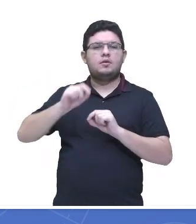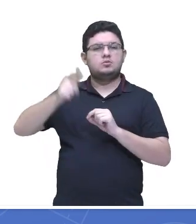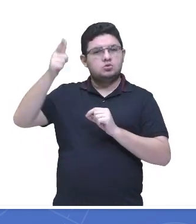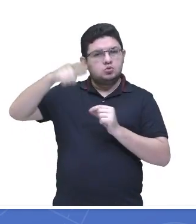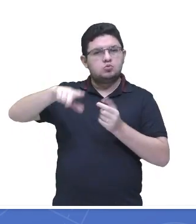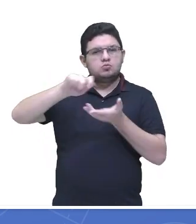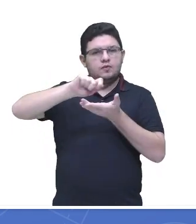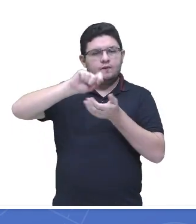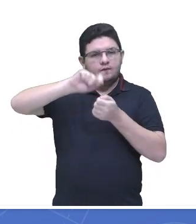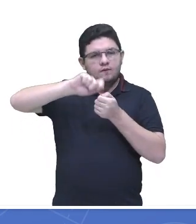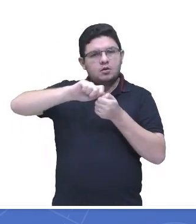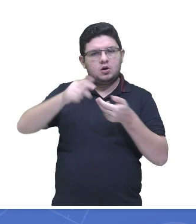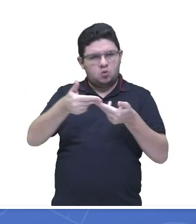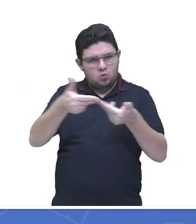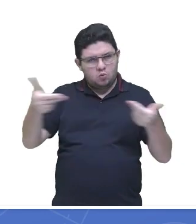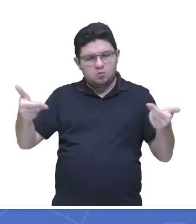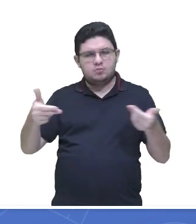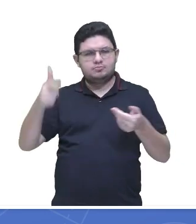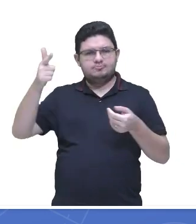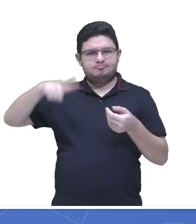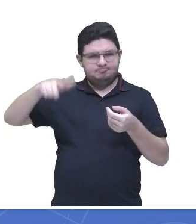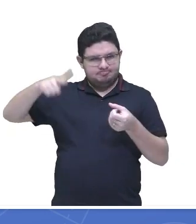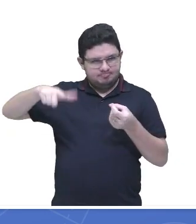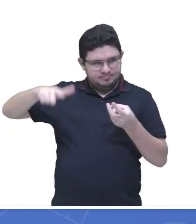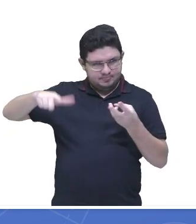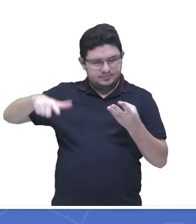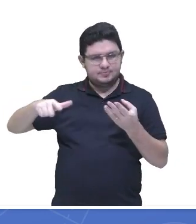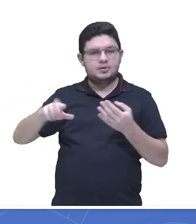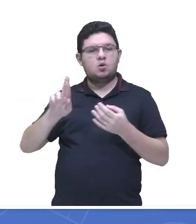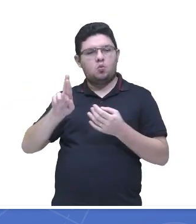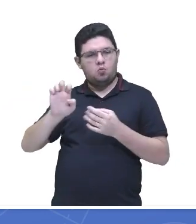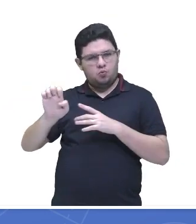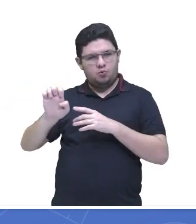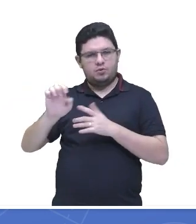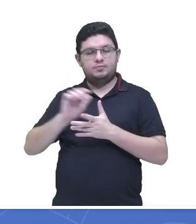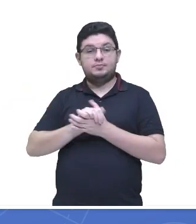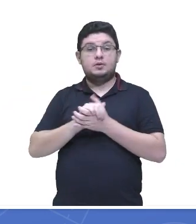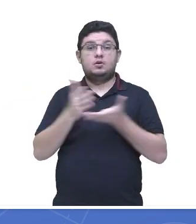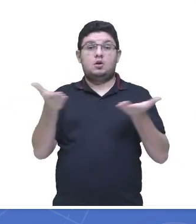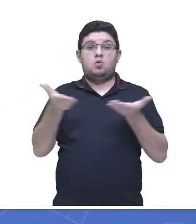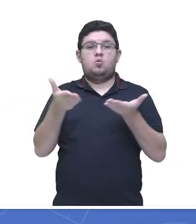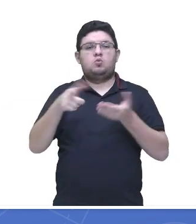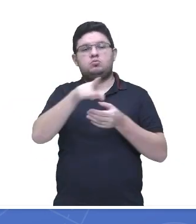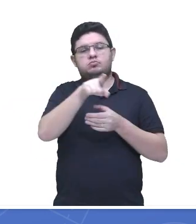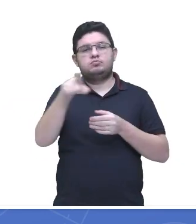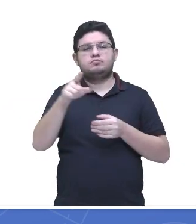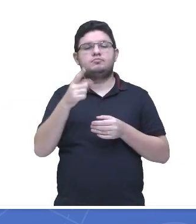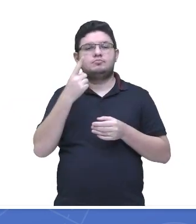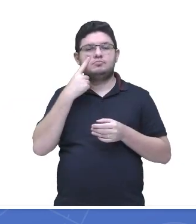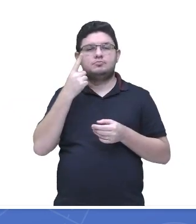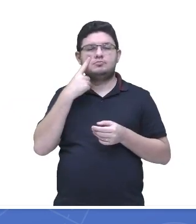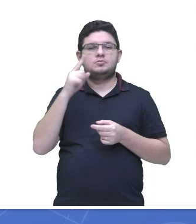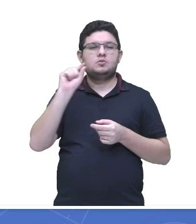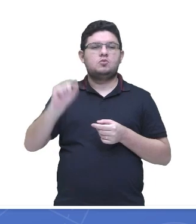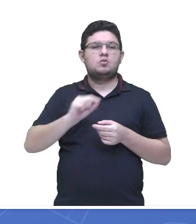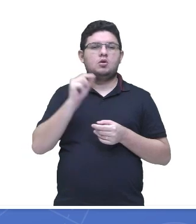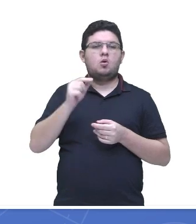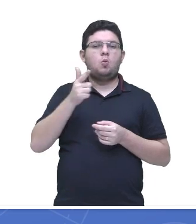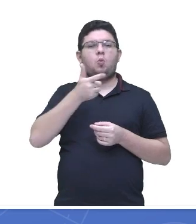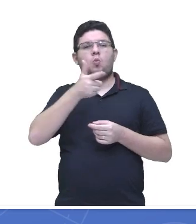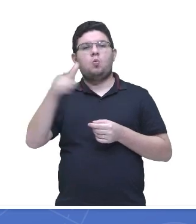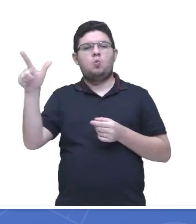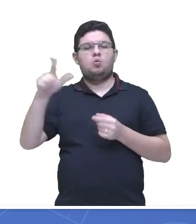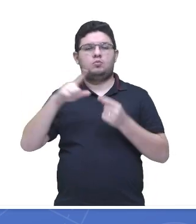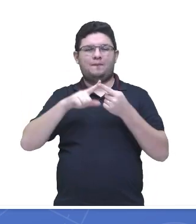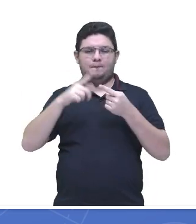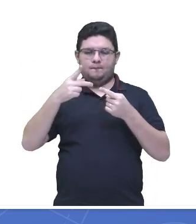ele tem essa função, certo? E agora vocês vão conhecer agora comigo outros